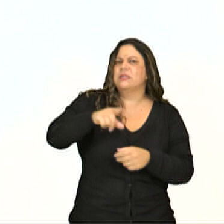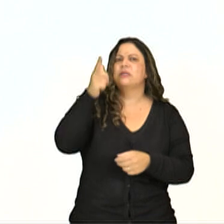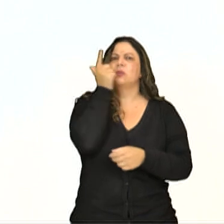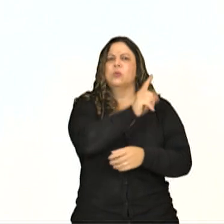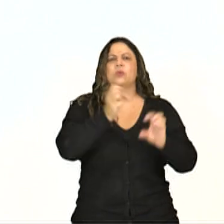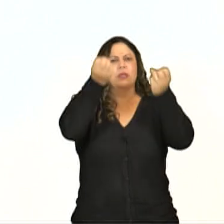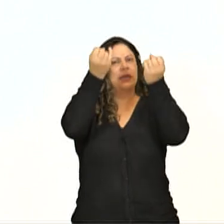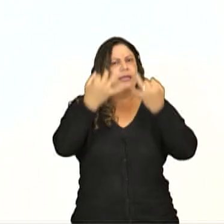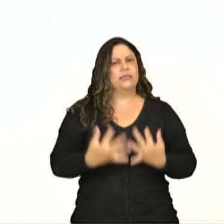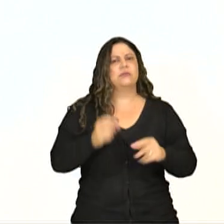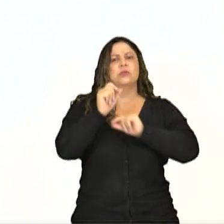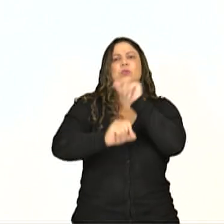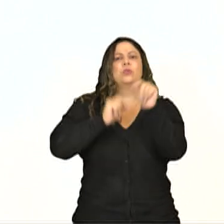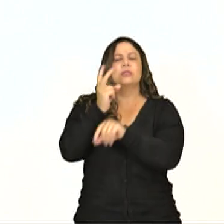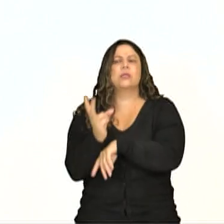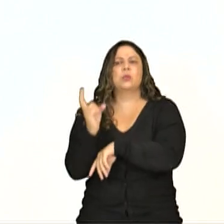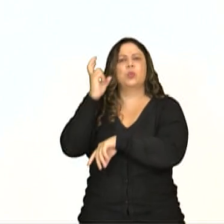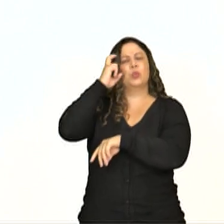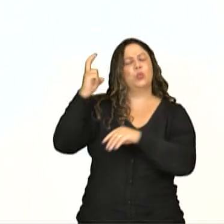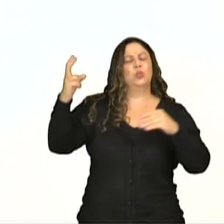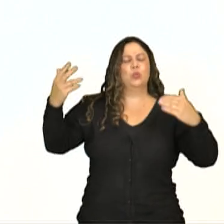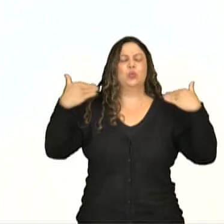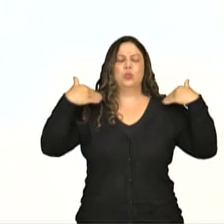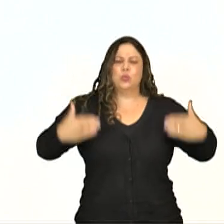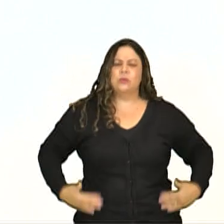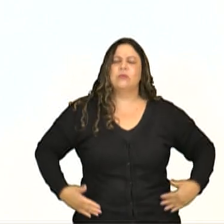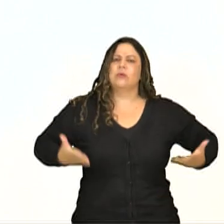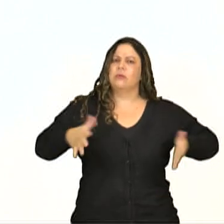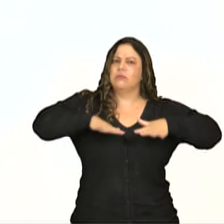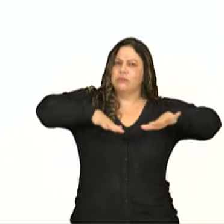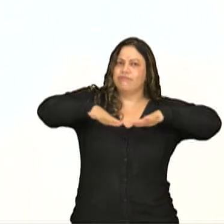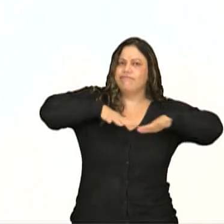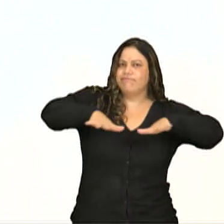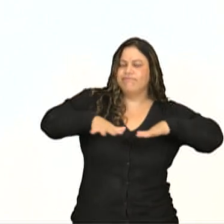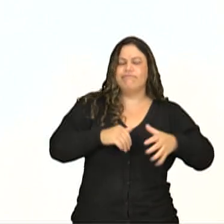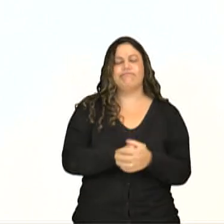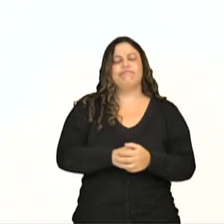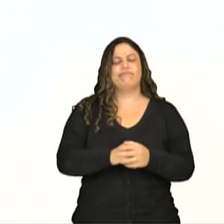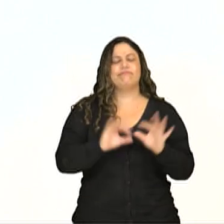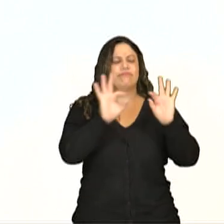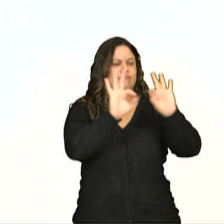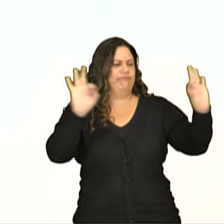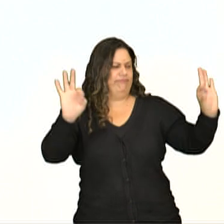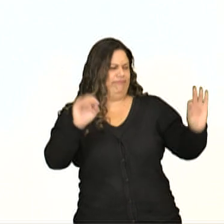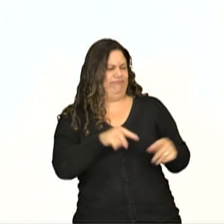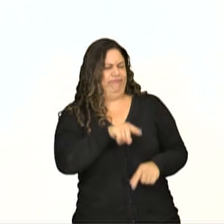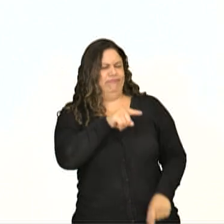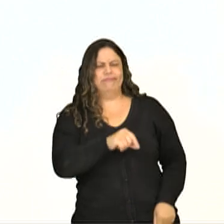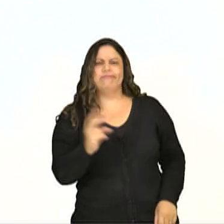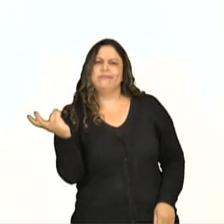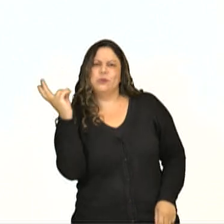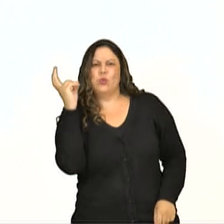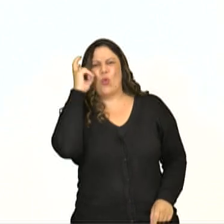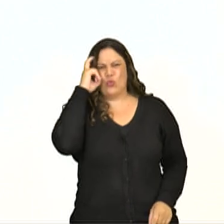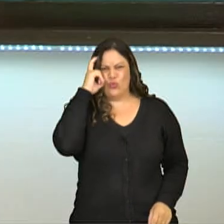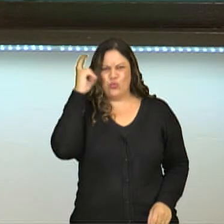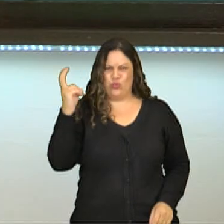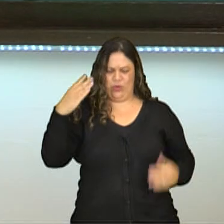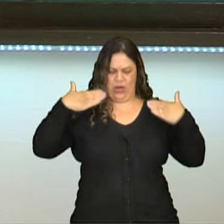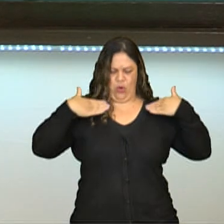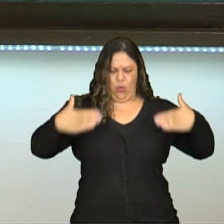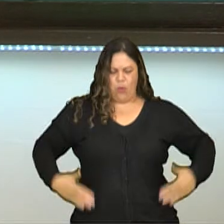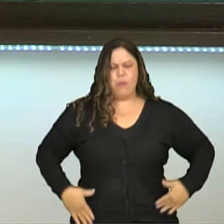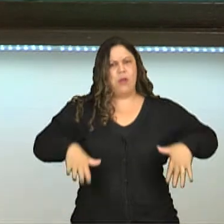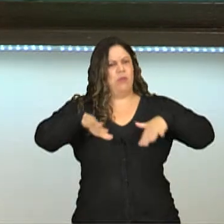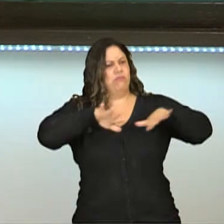que é a cultura corporal de movimento? Então, quando você escuta essa frase, né? O que é a cultura corporal de movimento? O que isso